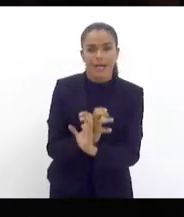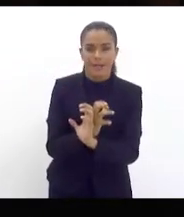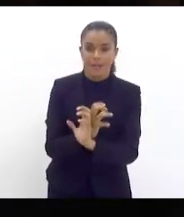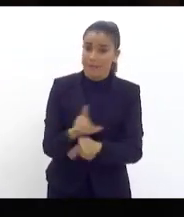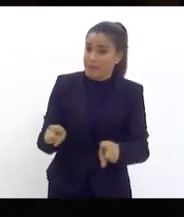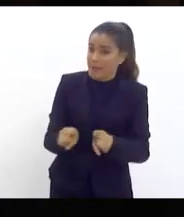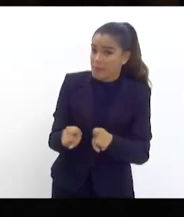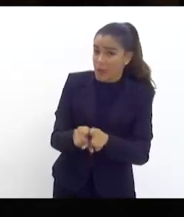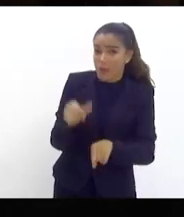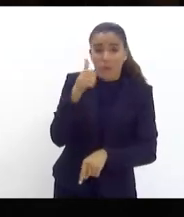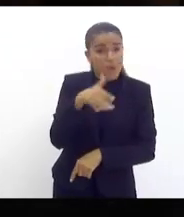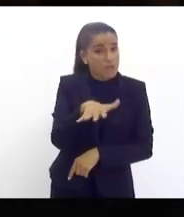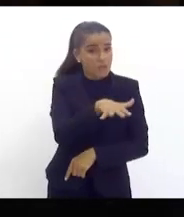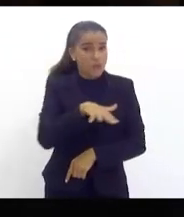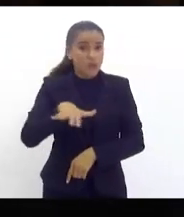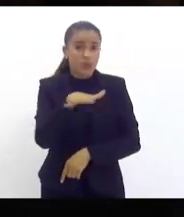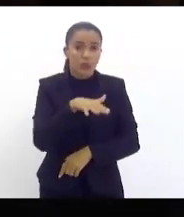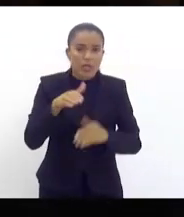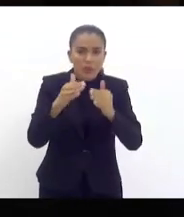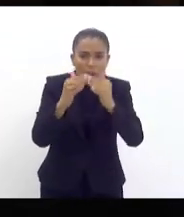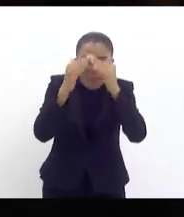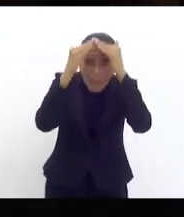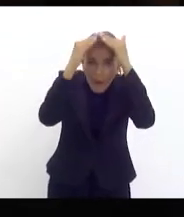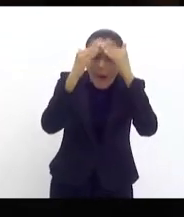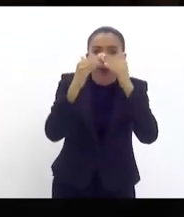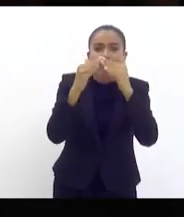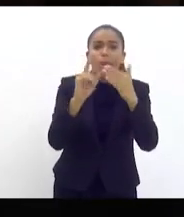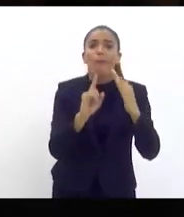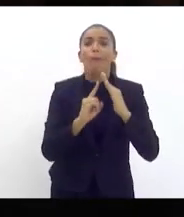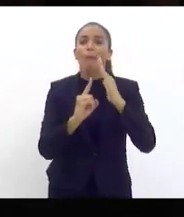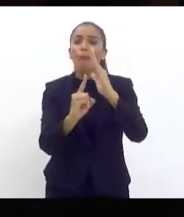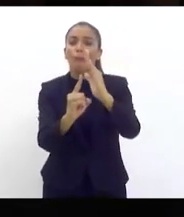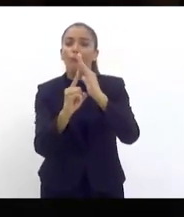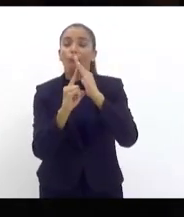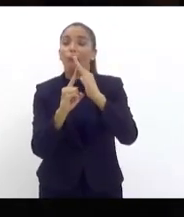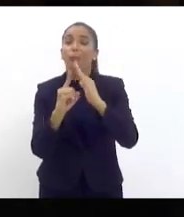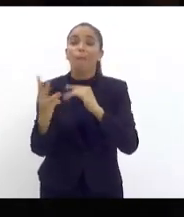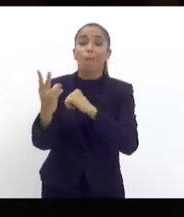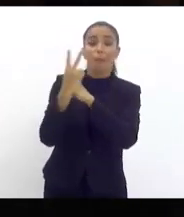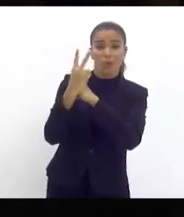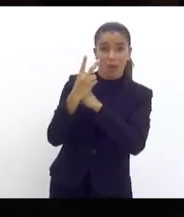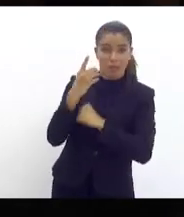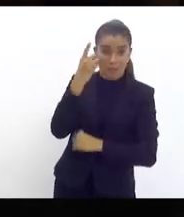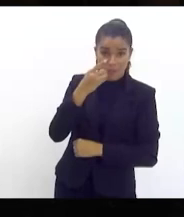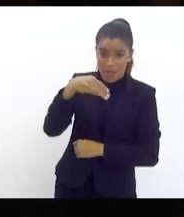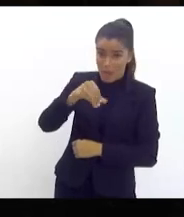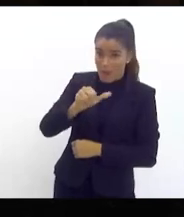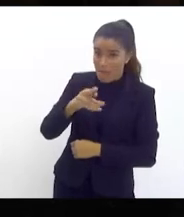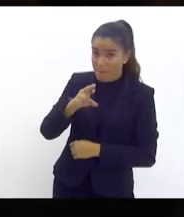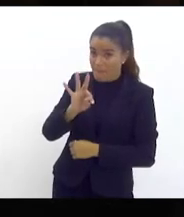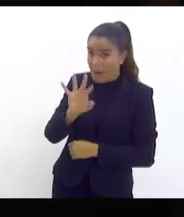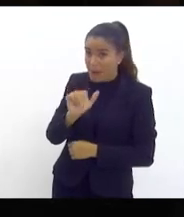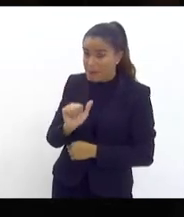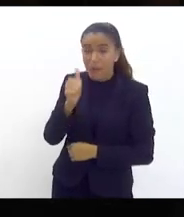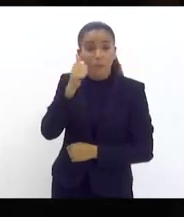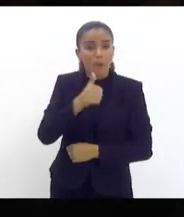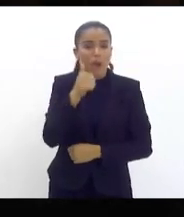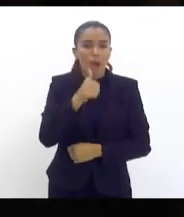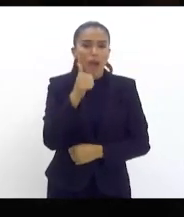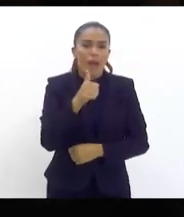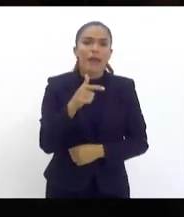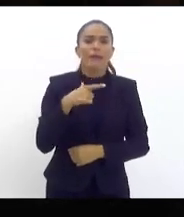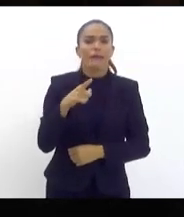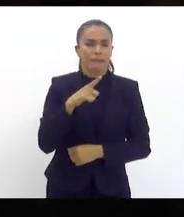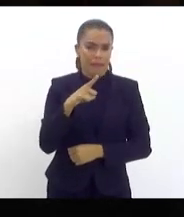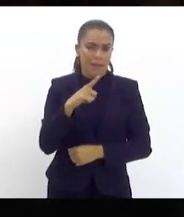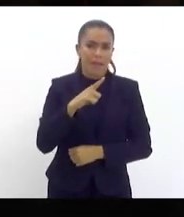inclusive, com mulheres em situação de abrigamento, ou seja, deputada Marta Rocha, aquelas mulheres que tiveram